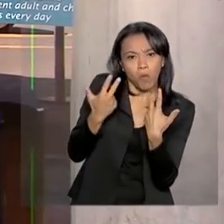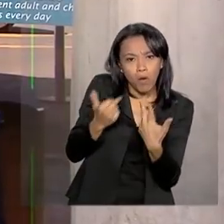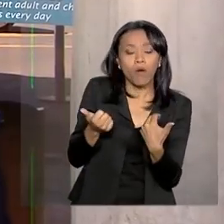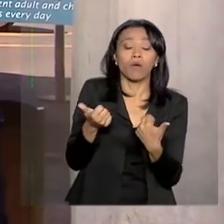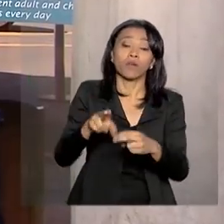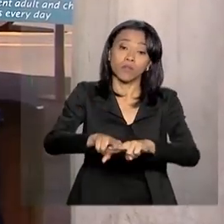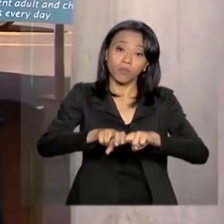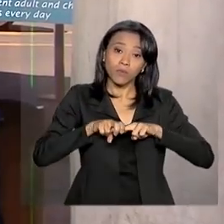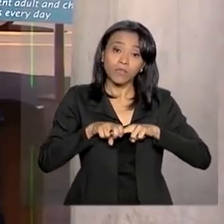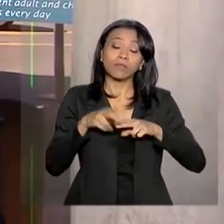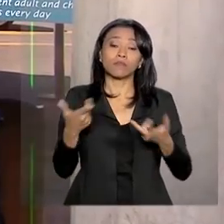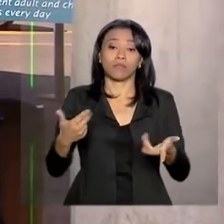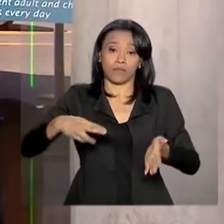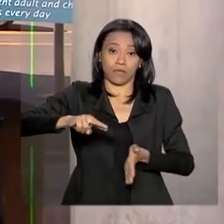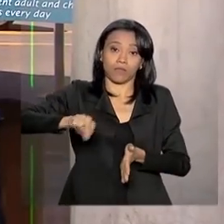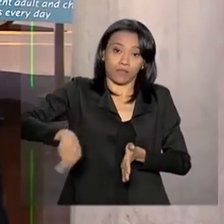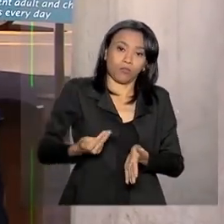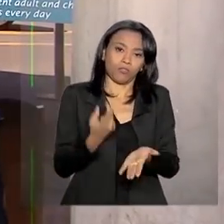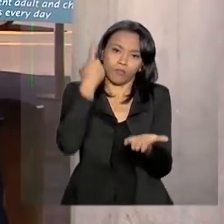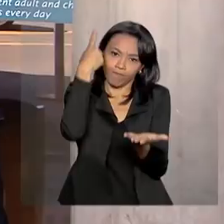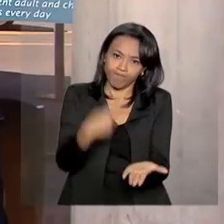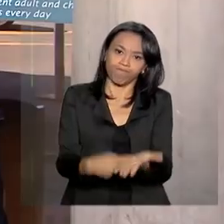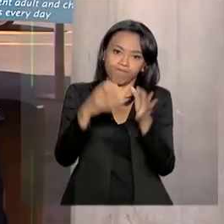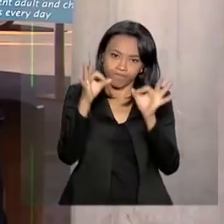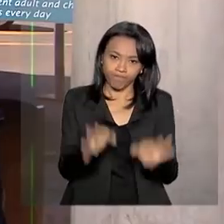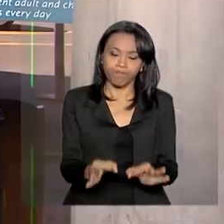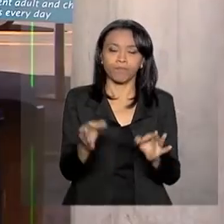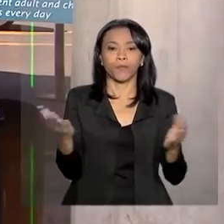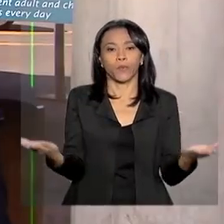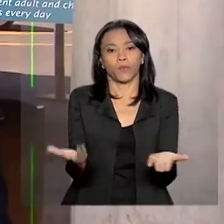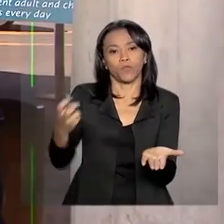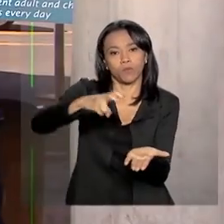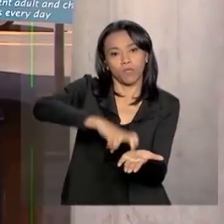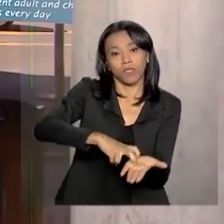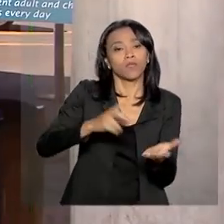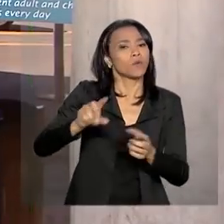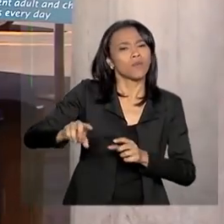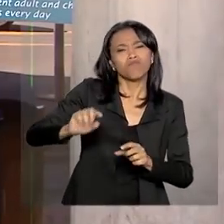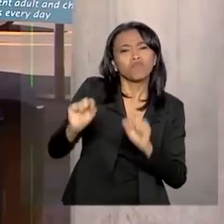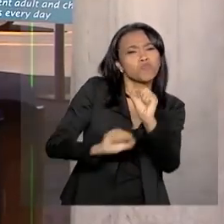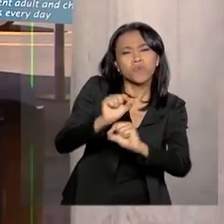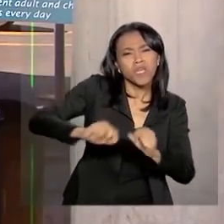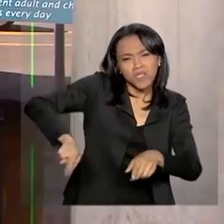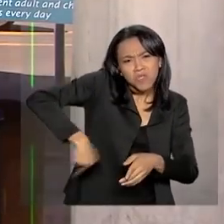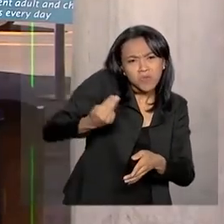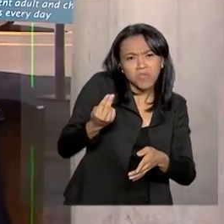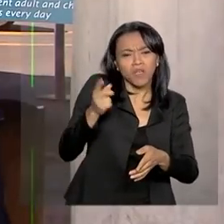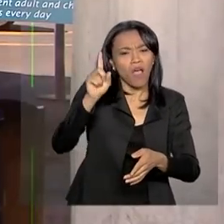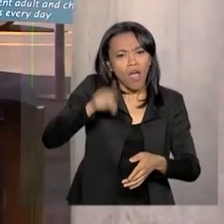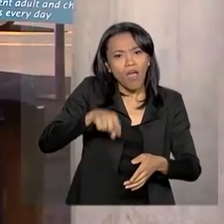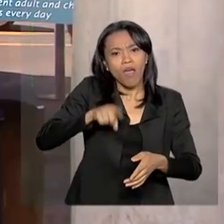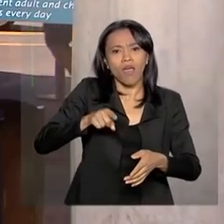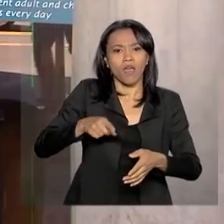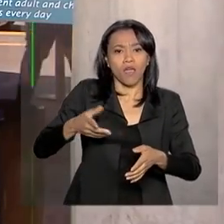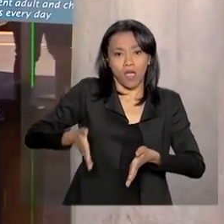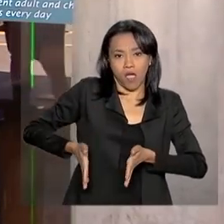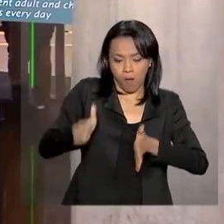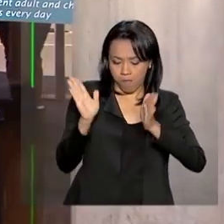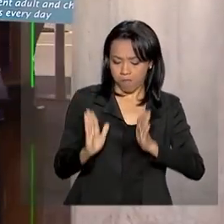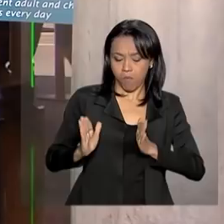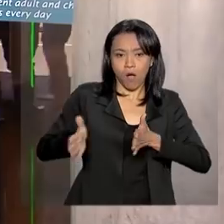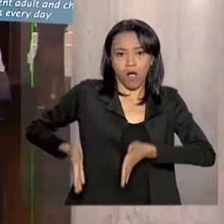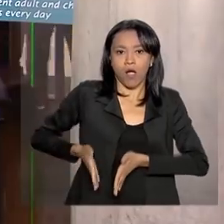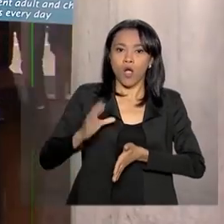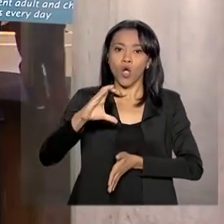a cirurgia foi confirmada para hoje pela manhã. A cirurgia consiste justamente na retirada da bolsa de